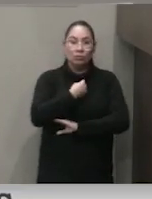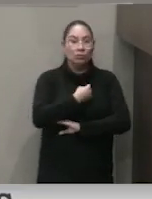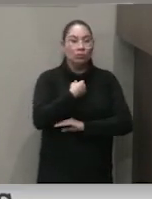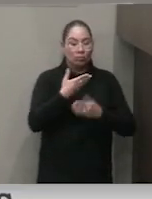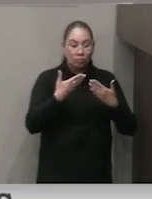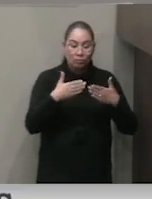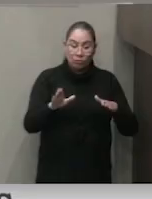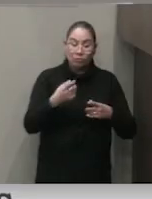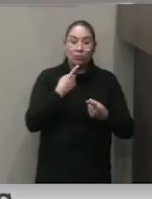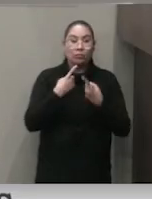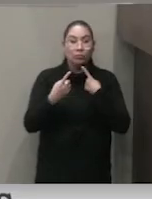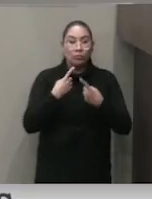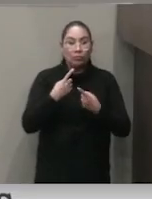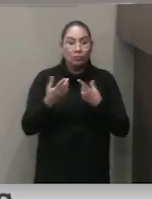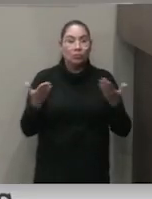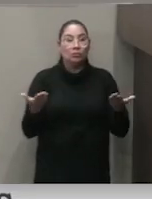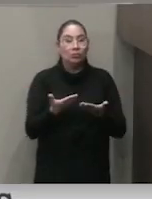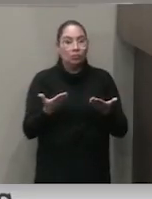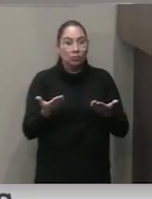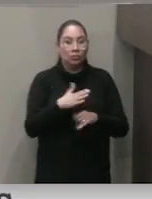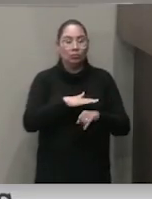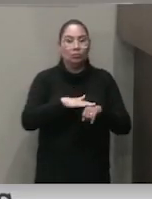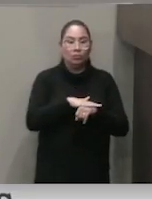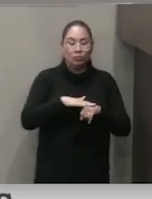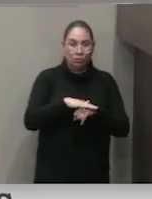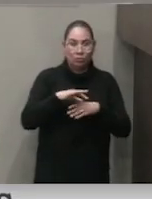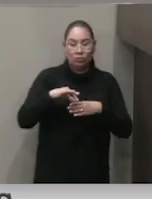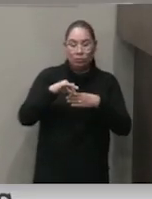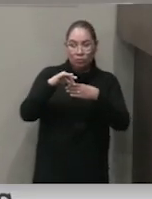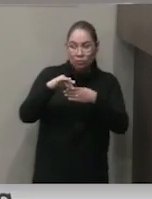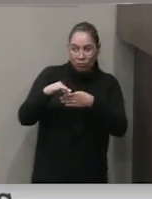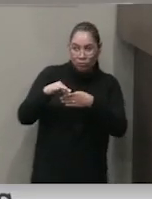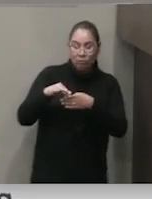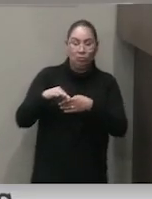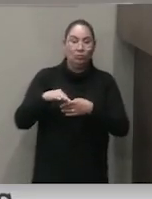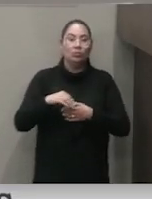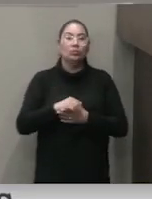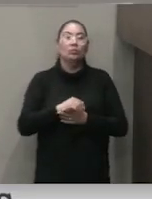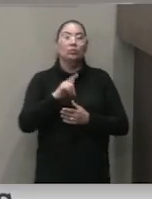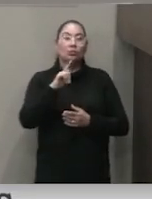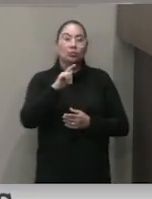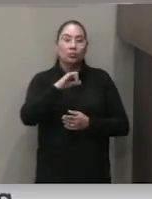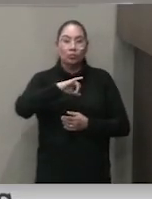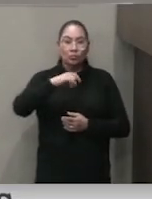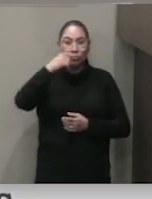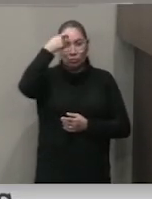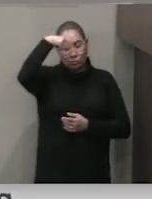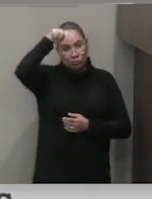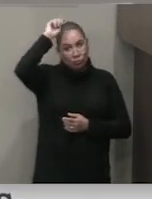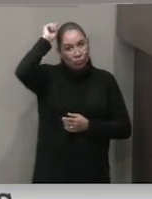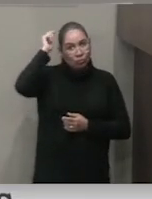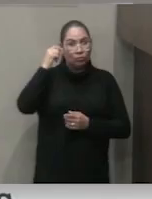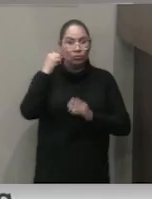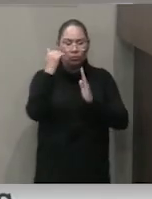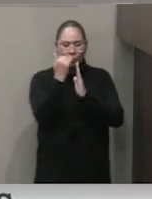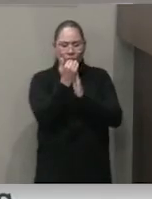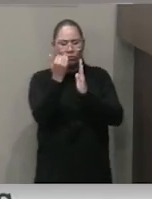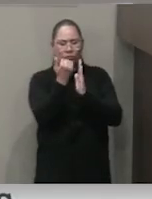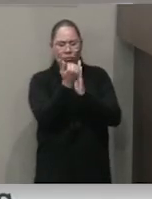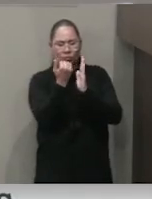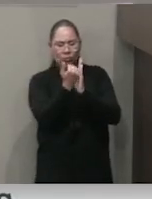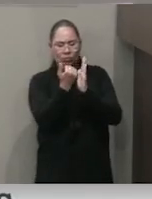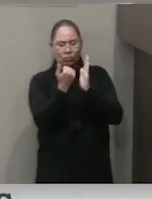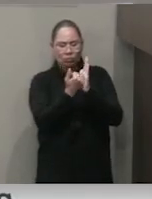ao diálogo. Hoje conversei com o líder do governo, o vereador João Pedro, onde olhamos ponto a ponto do